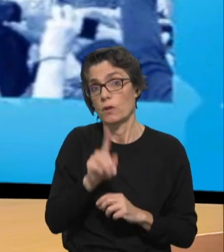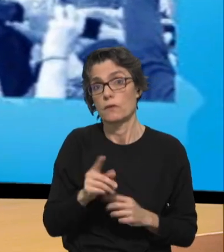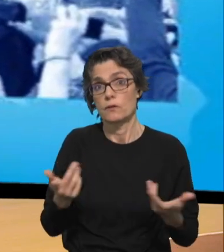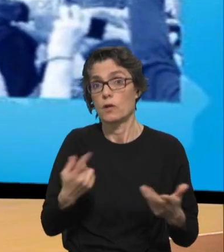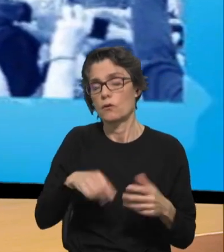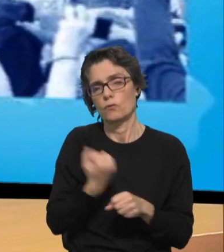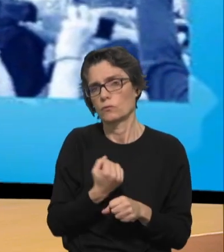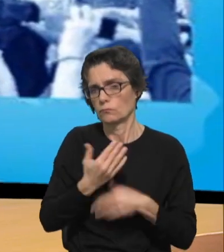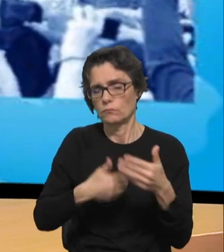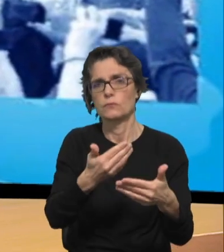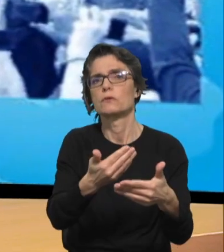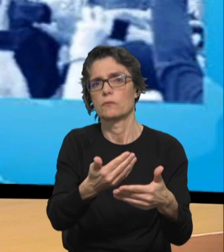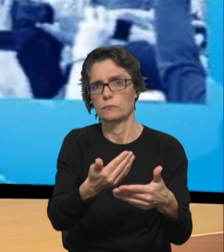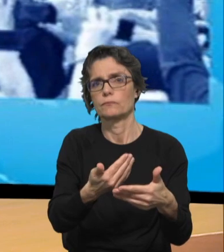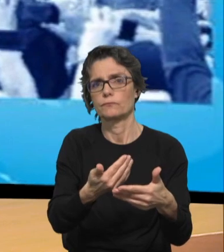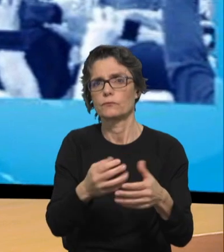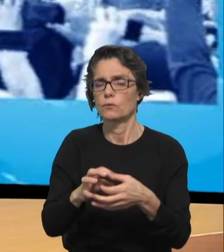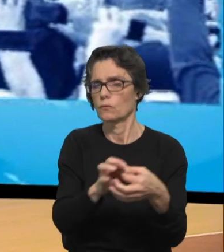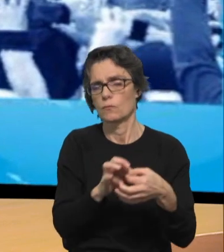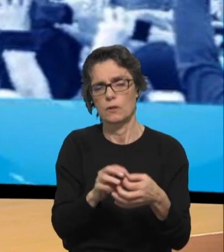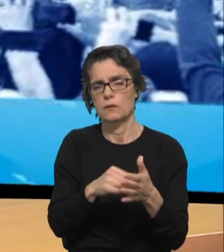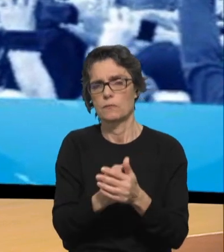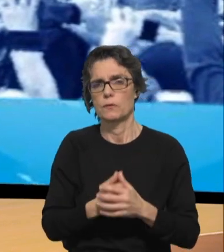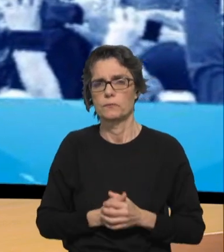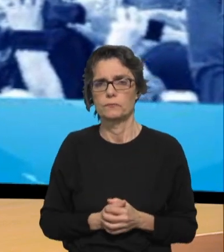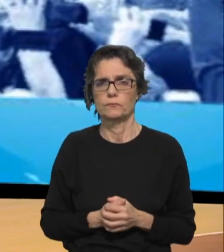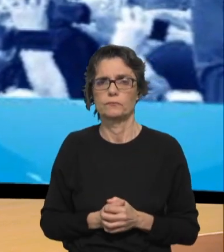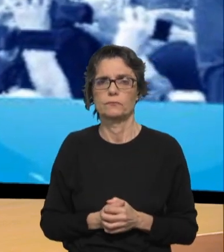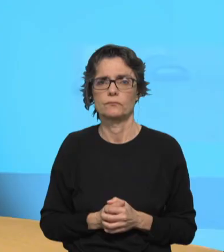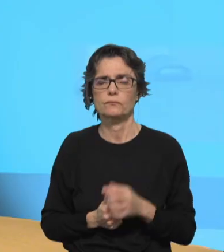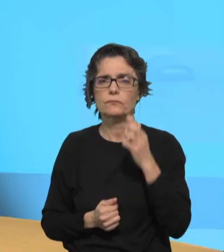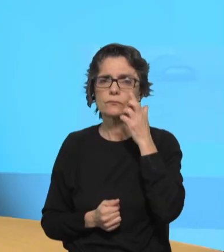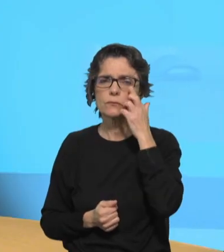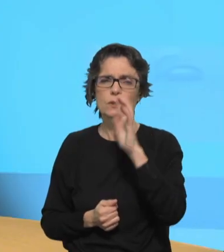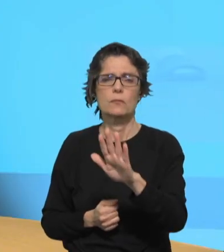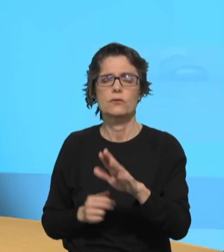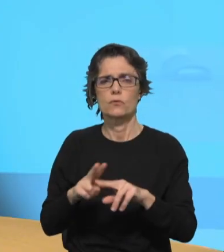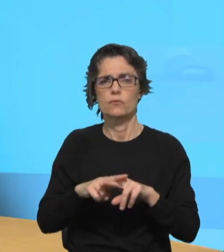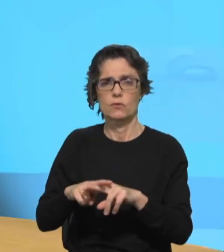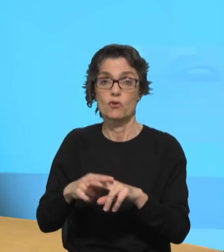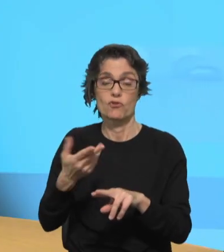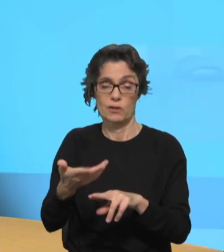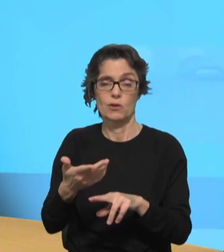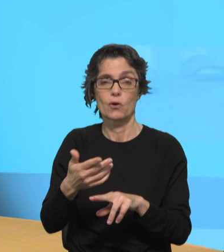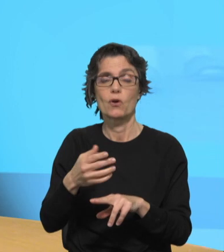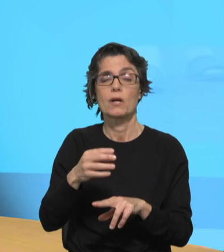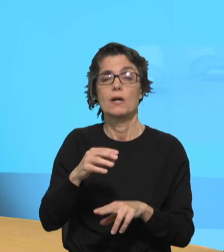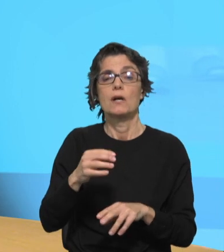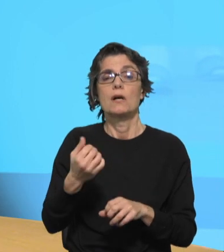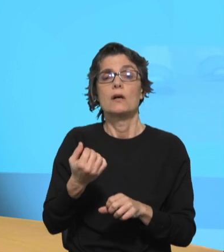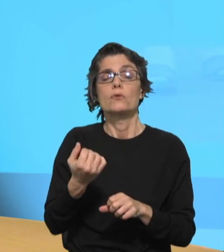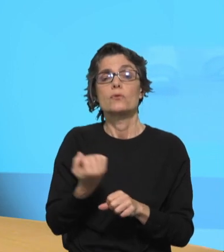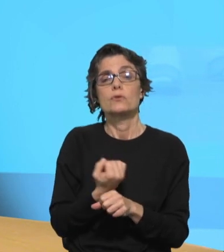trabalho de colaborar. Mas no diagnóstico que traçou do Sistema Nacional de Saúde, nos cuidados